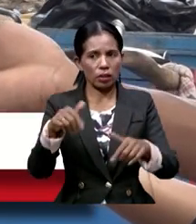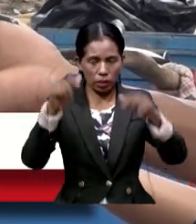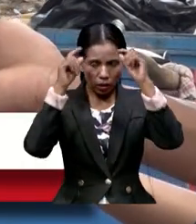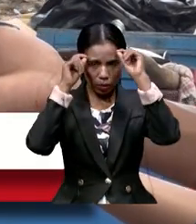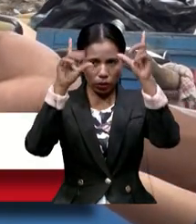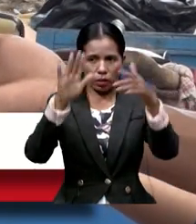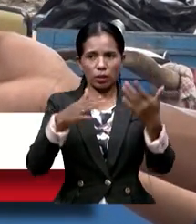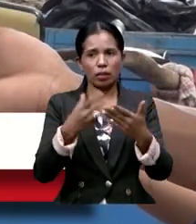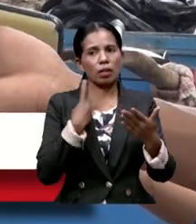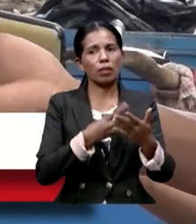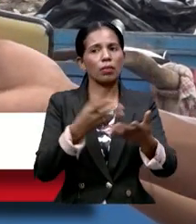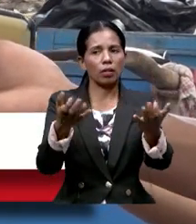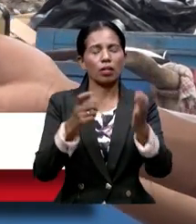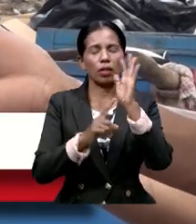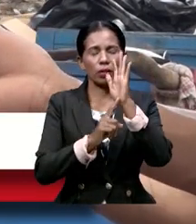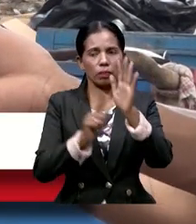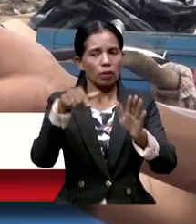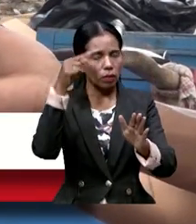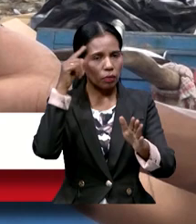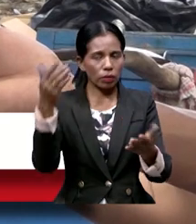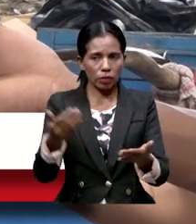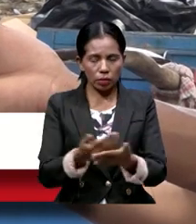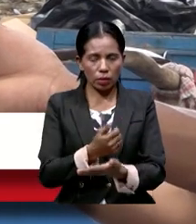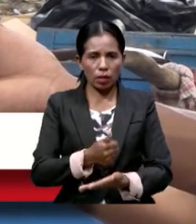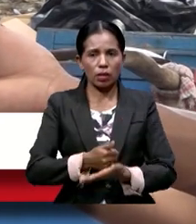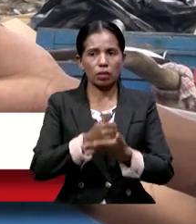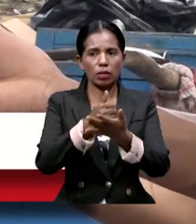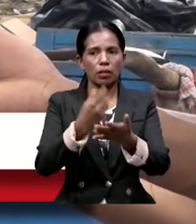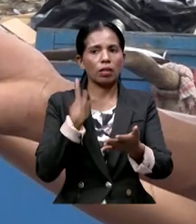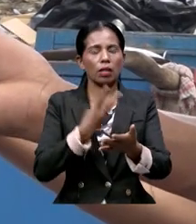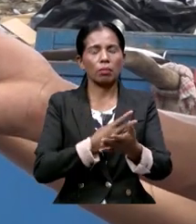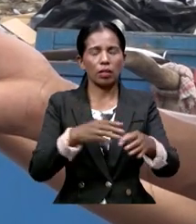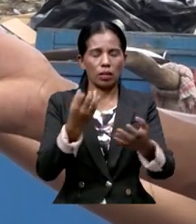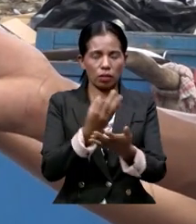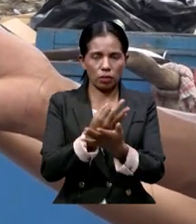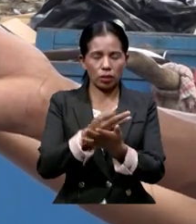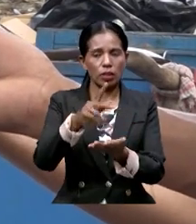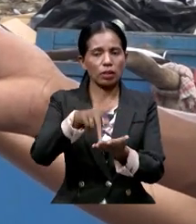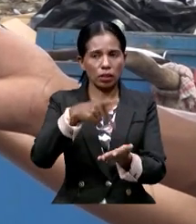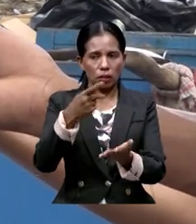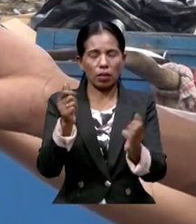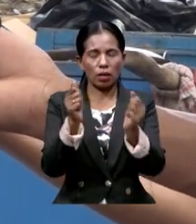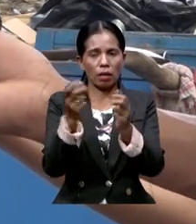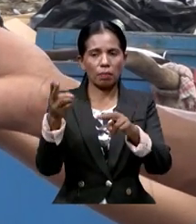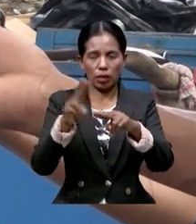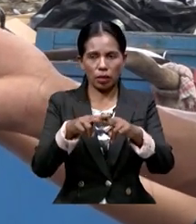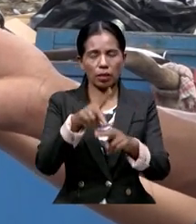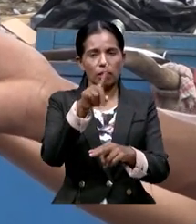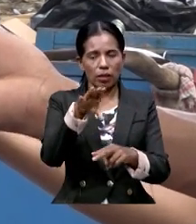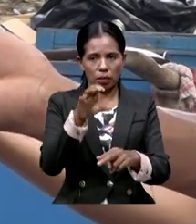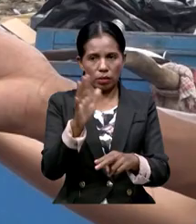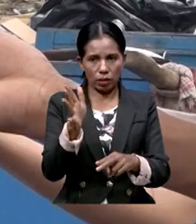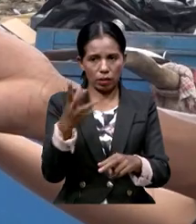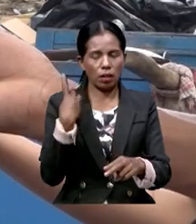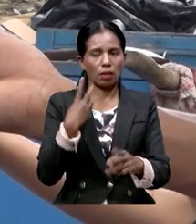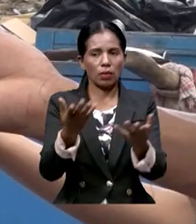Laran. Ami akara katoba governo fon ne pratu tauma tamba aminia salar ne atu amenta 150. Ida ne ma kami iha